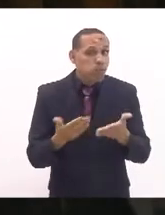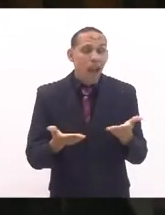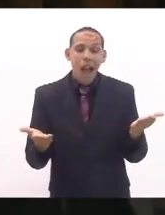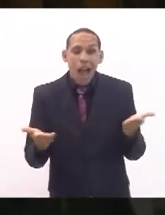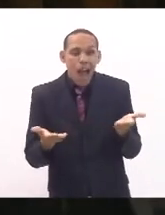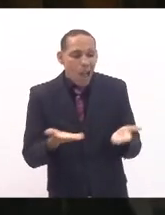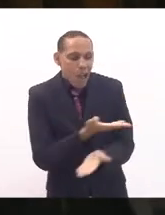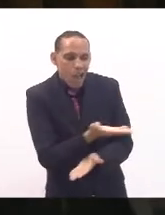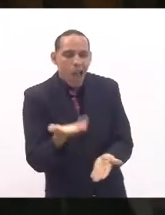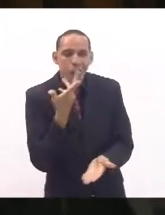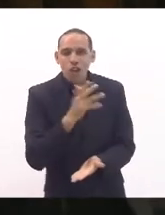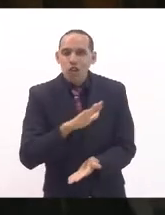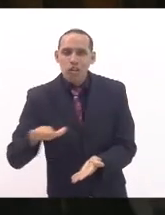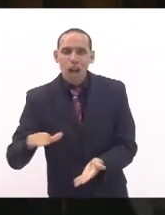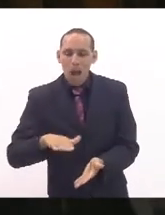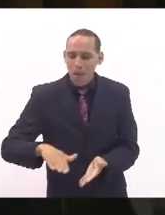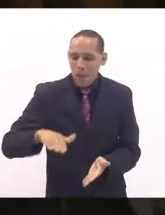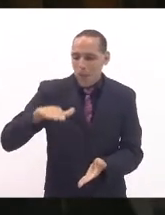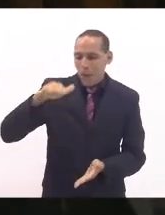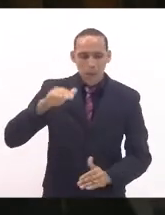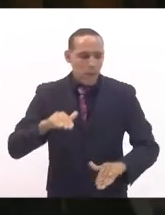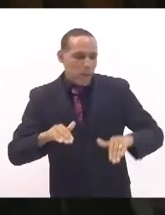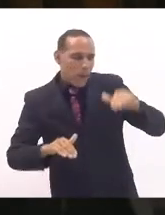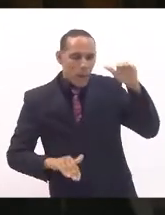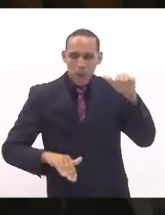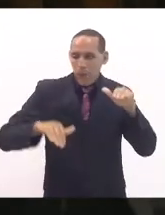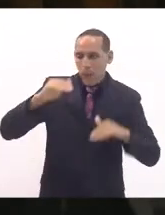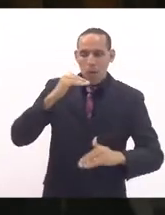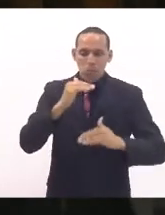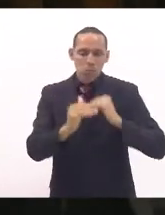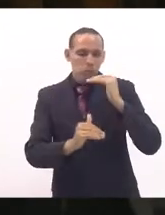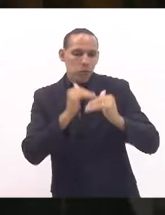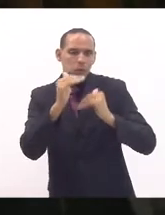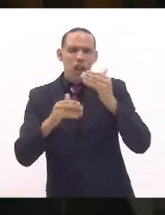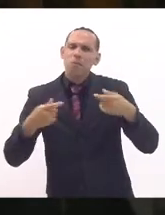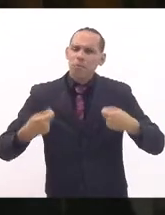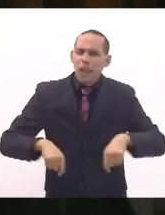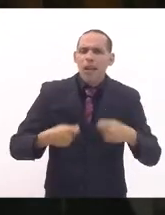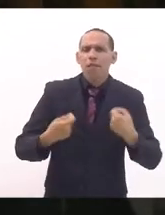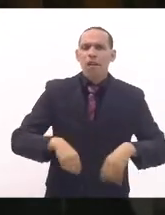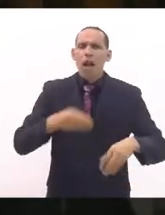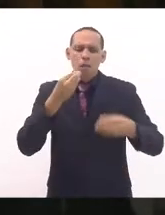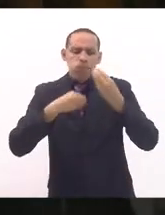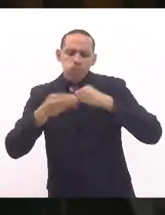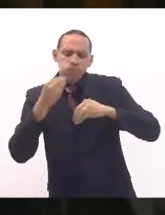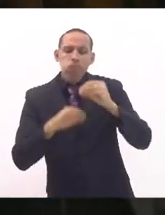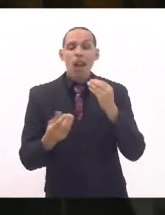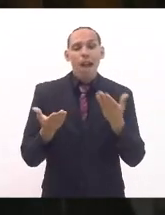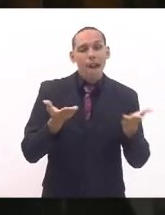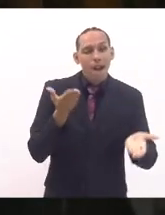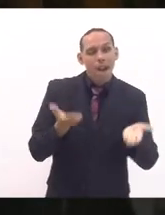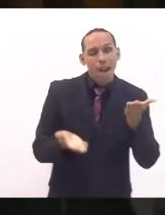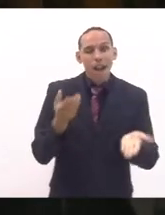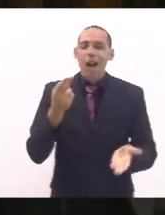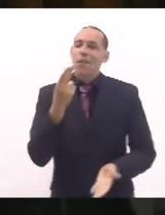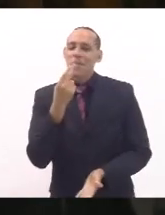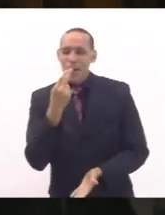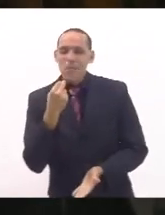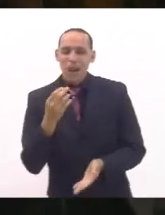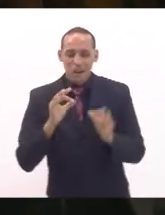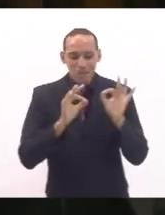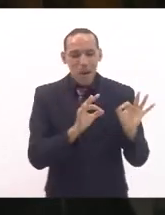de desenvolvimento da criança, em que ela deveria estar tendo uma alimentação equilibrada nutricionalmente,